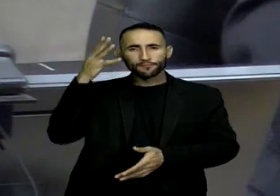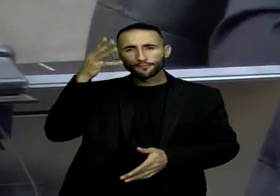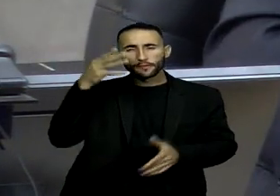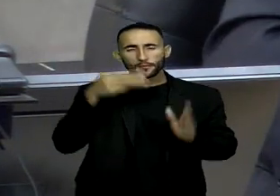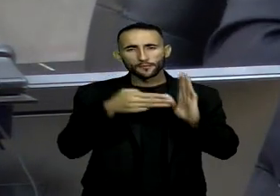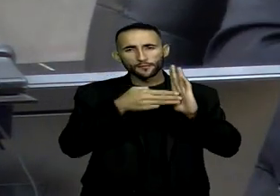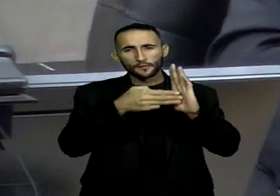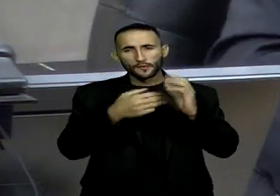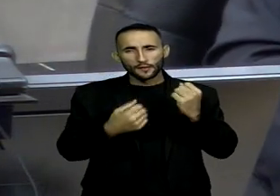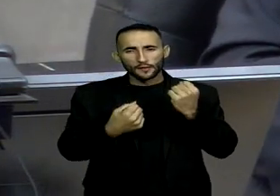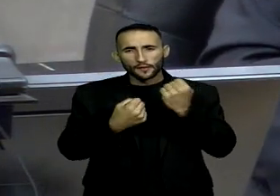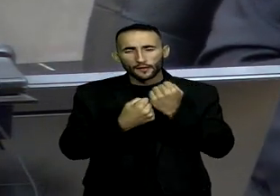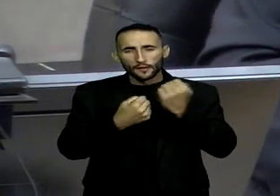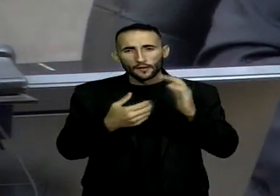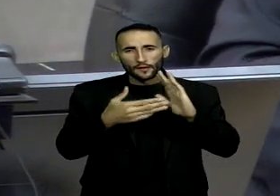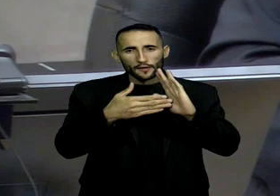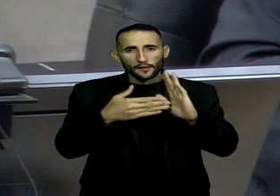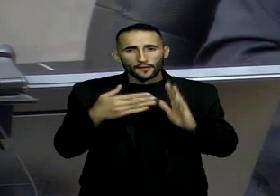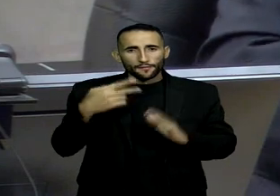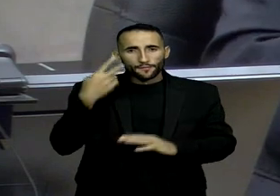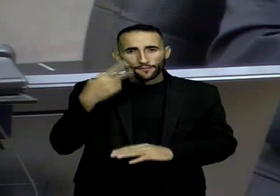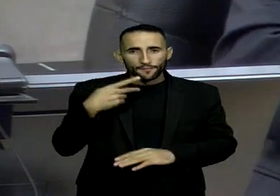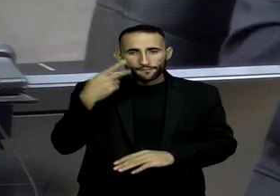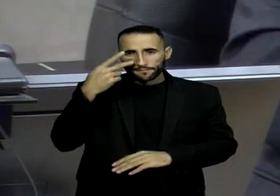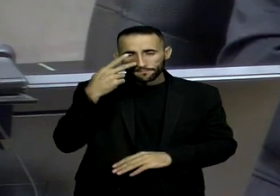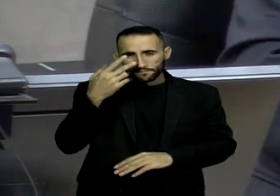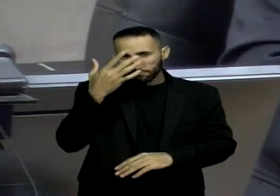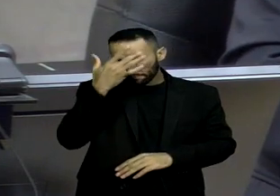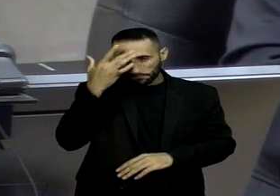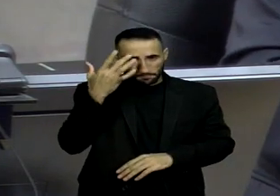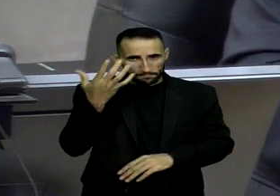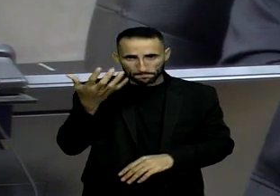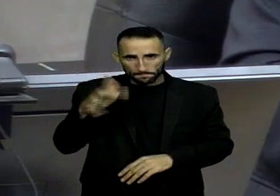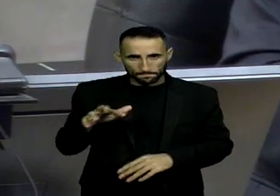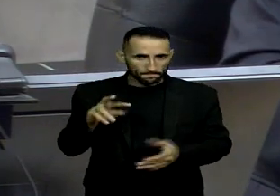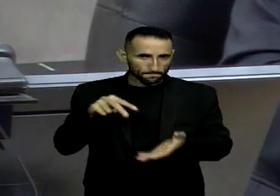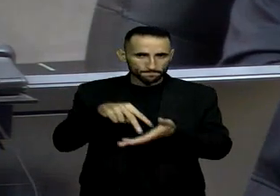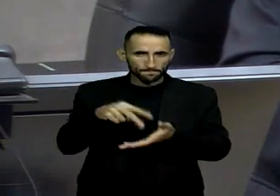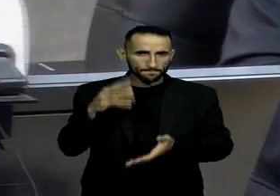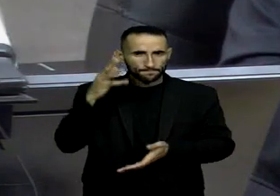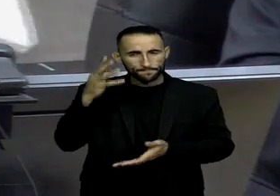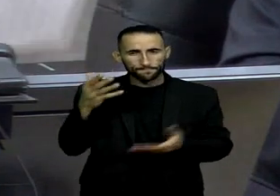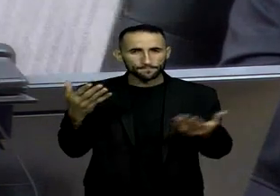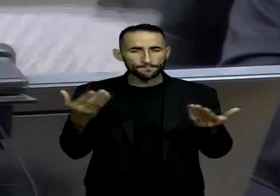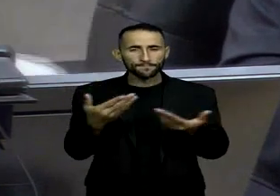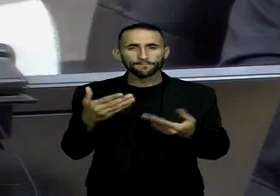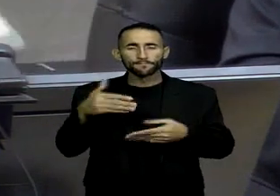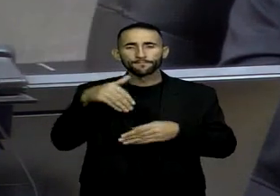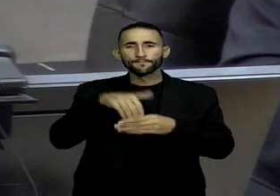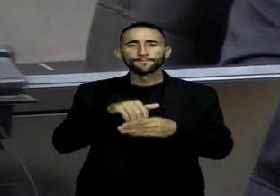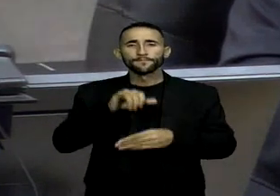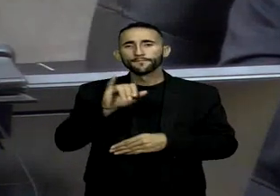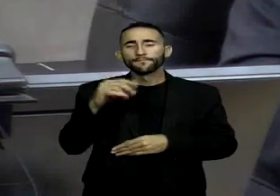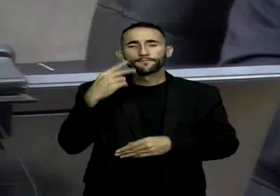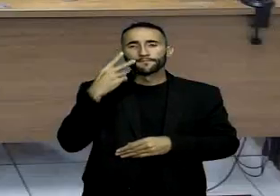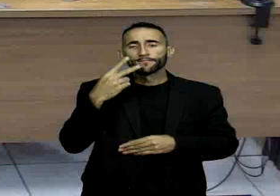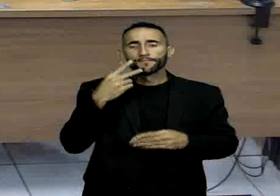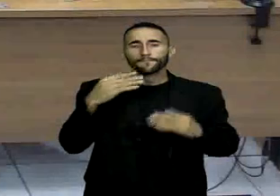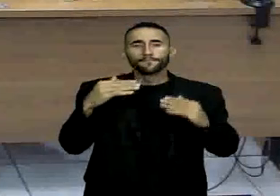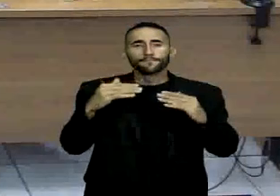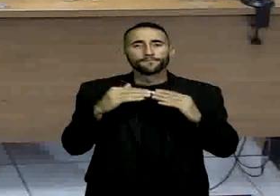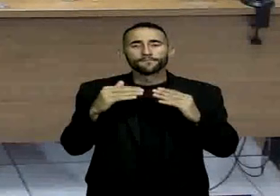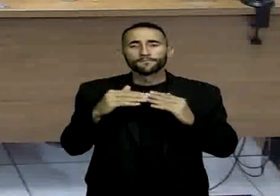vereador Pelé da Cândida. Não havendo quem queira discutir, está em votação. Os vereadores favoráveis permaneçam como estão, os contrários